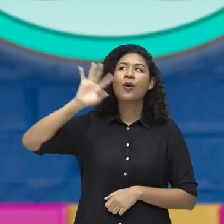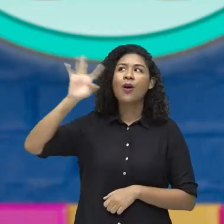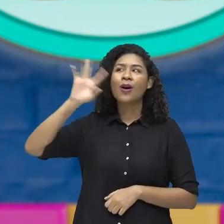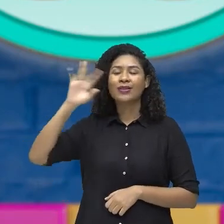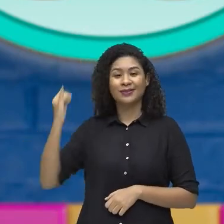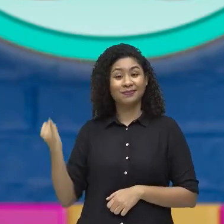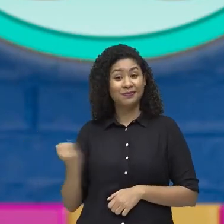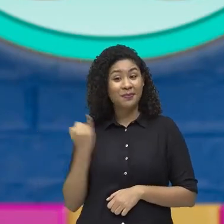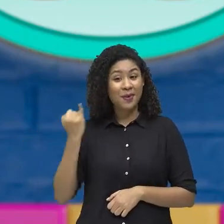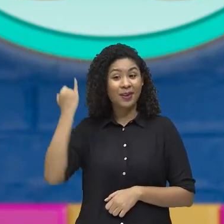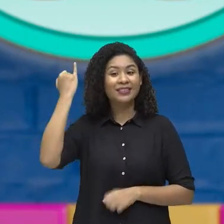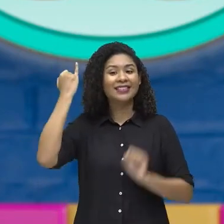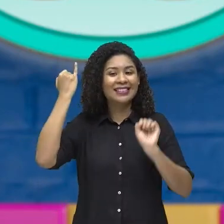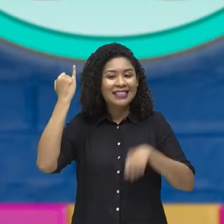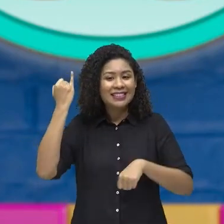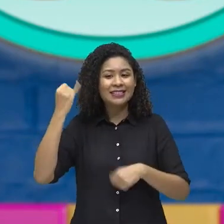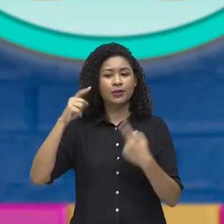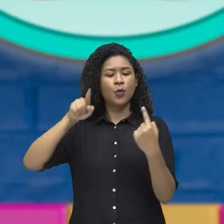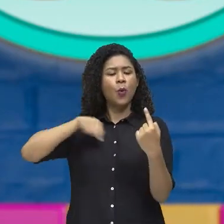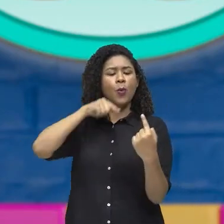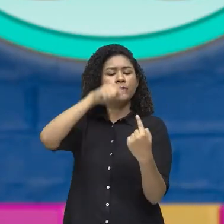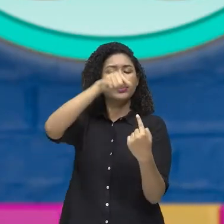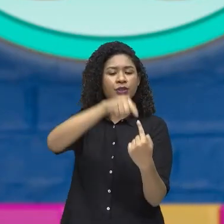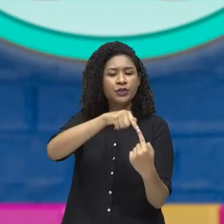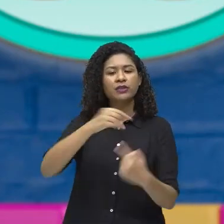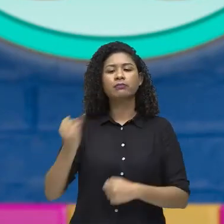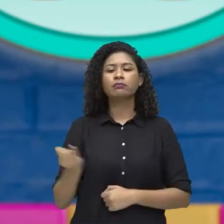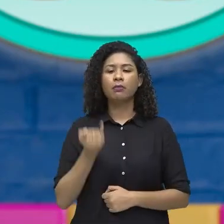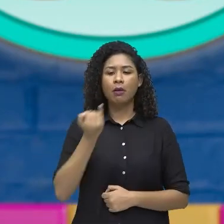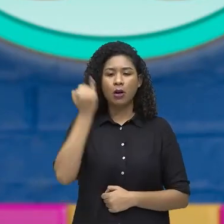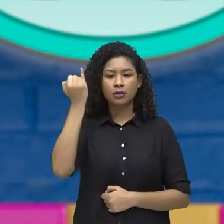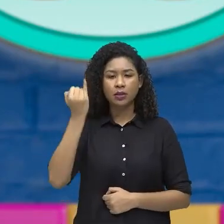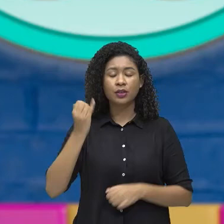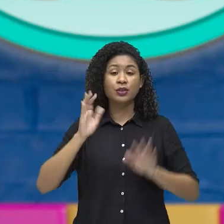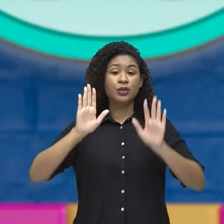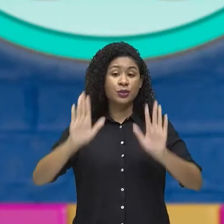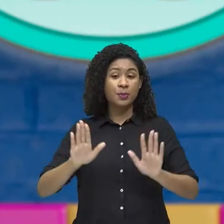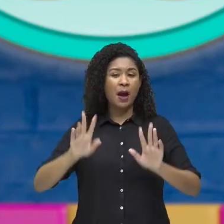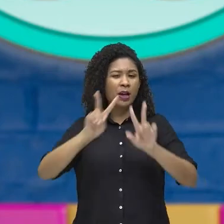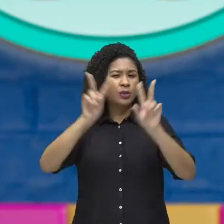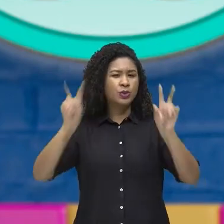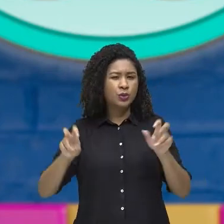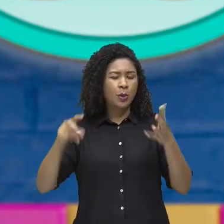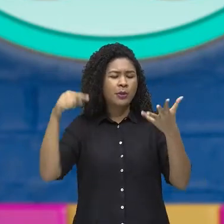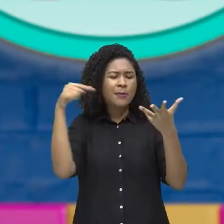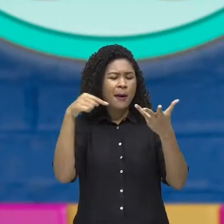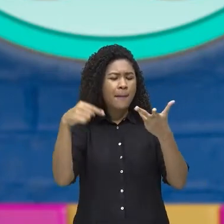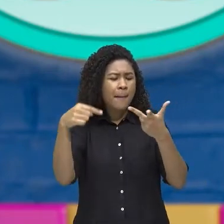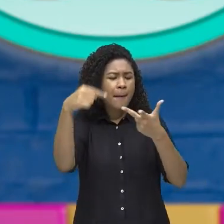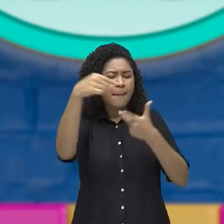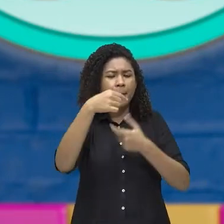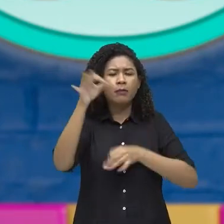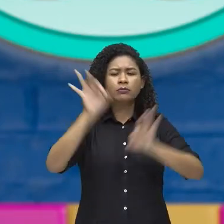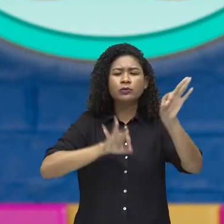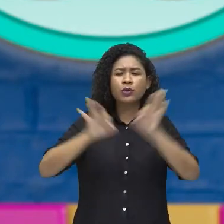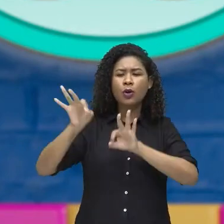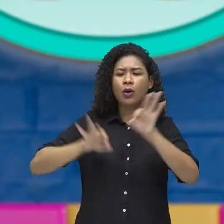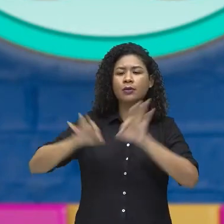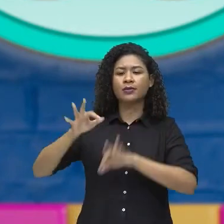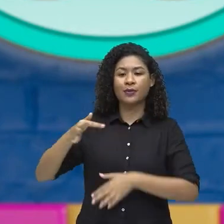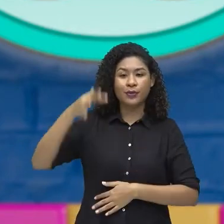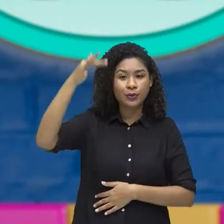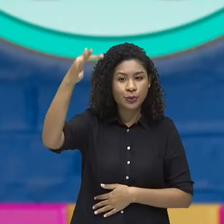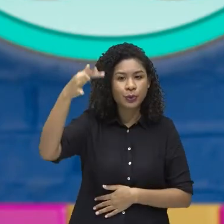sonhos, é importante que nós tenhamos objetivo, mas dentro de tudo isso que a gente planeja, a gente precisa deixar uma